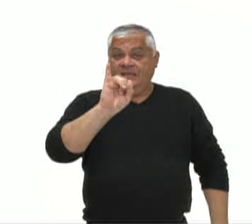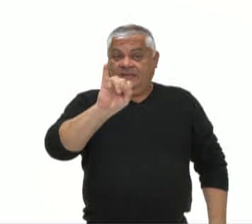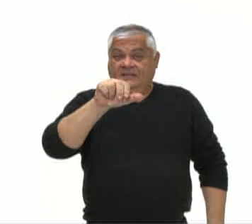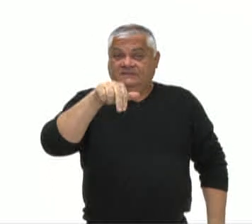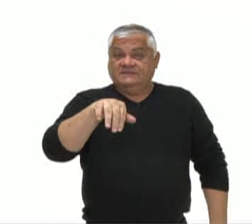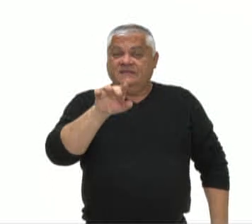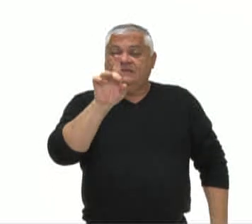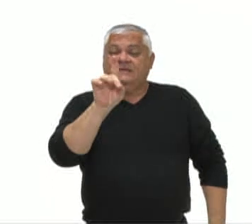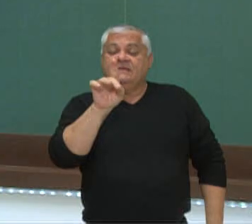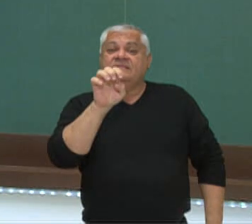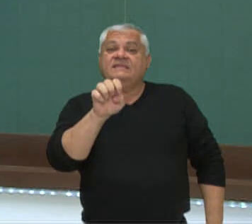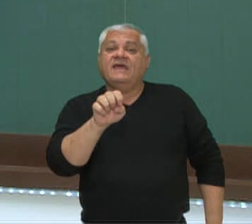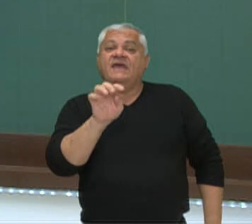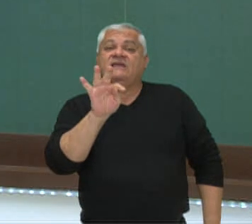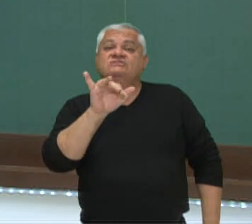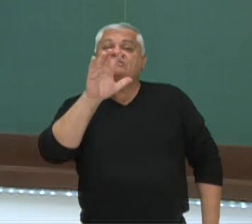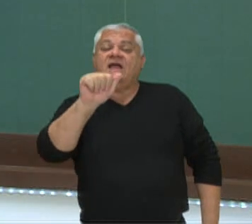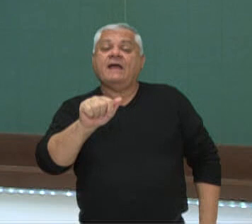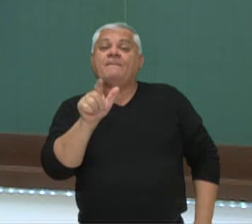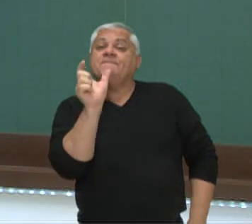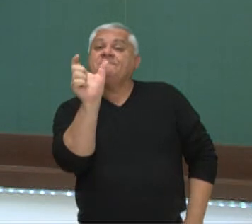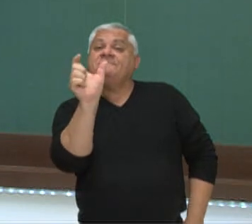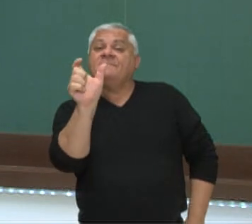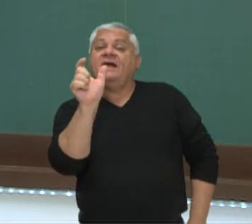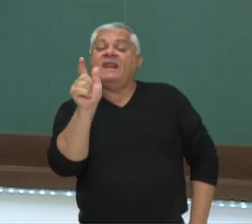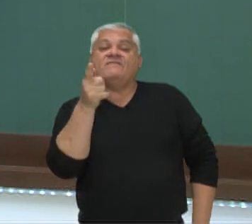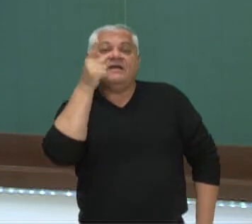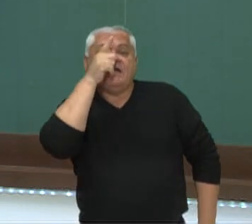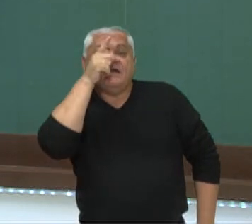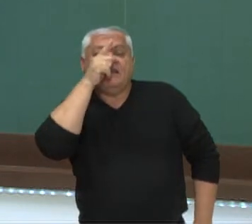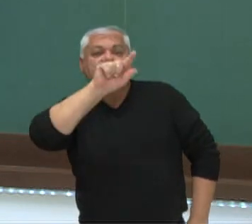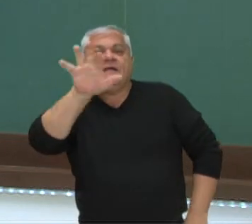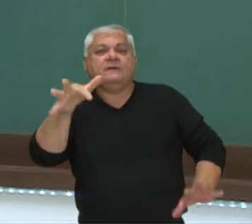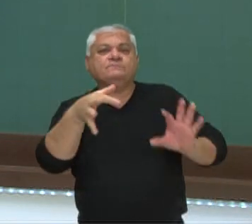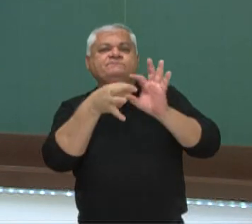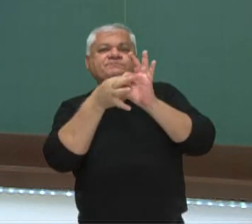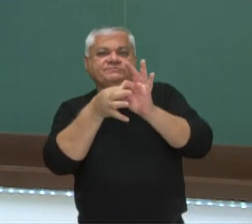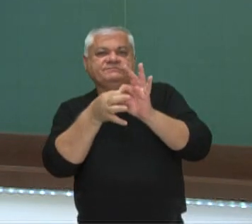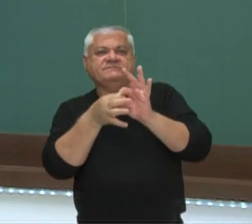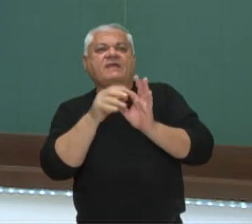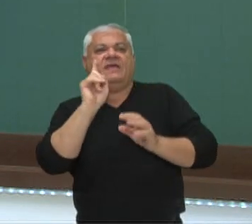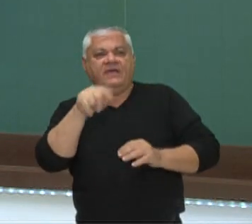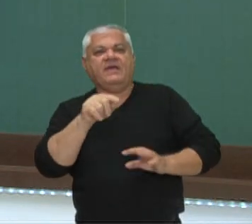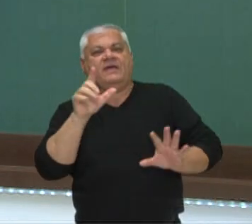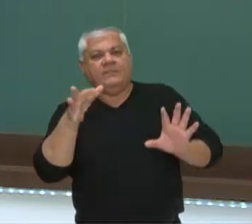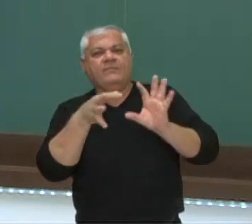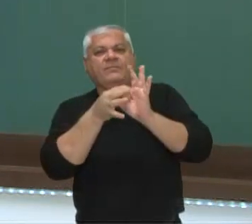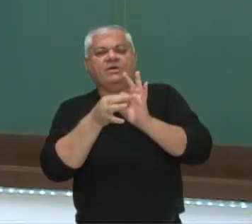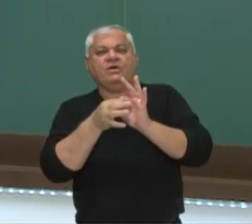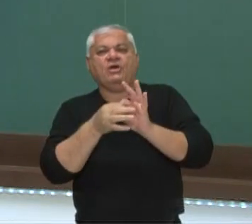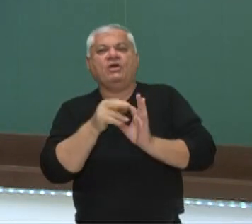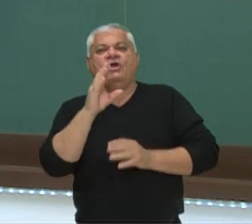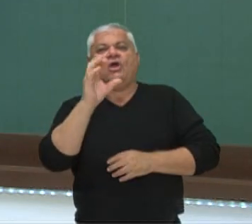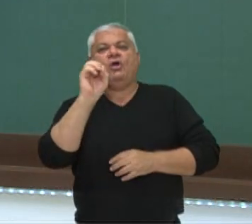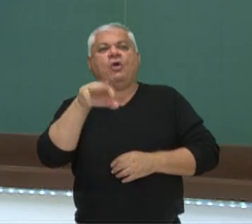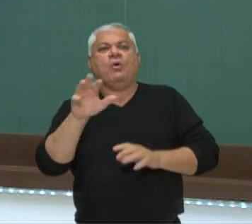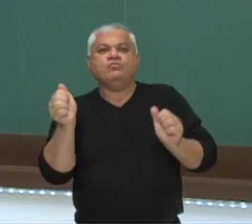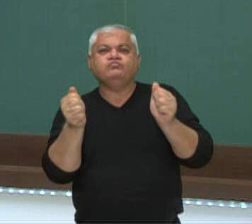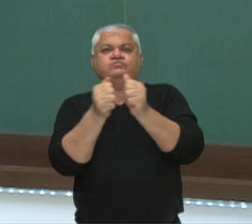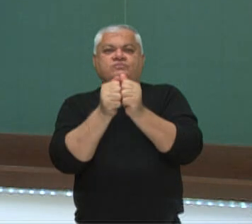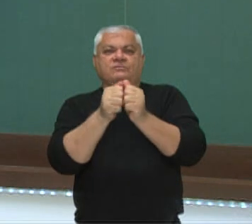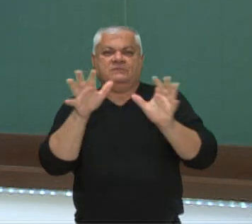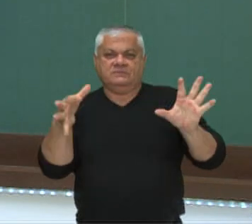sindética vem de sindeto, do grego, que significa ligação. Isso mesmo, que é o papel da conjunção.